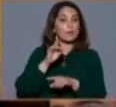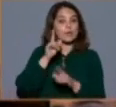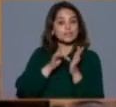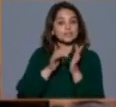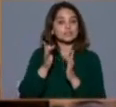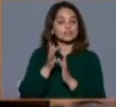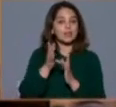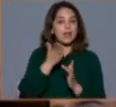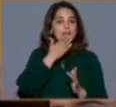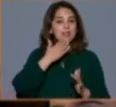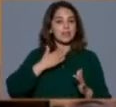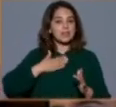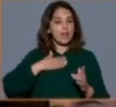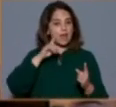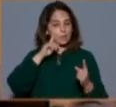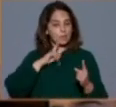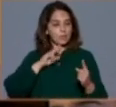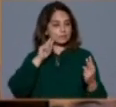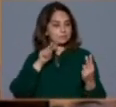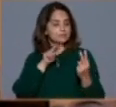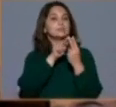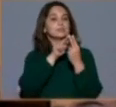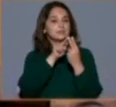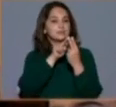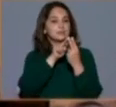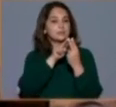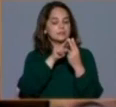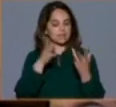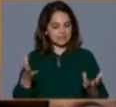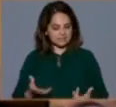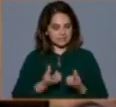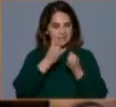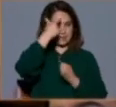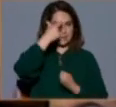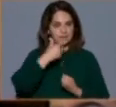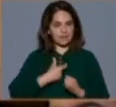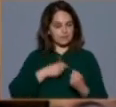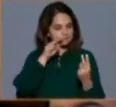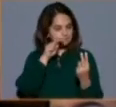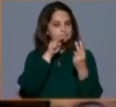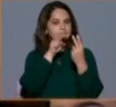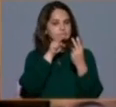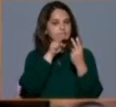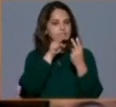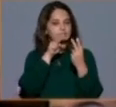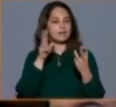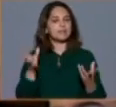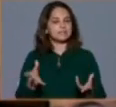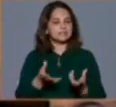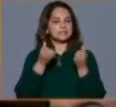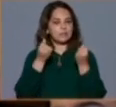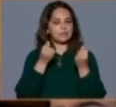que proporciona o encontro e uma relação salvadora, olhos nos olhos. E